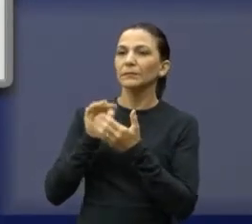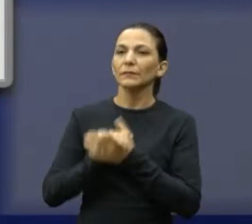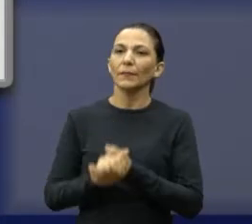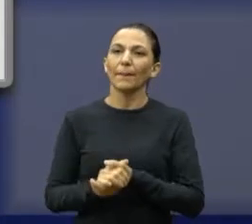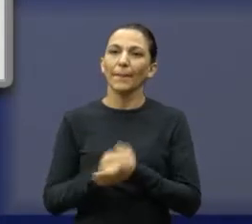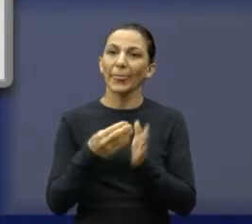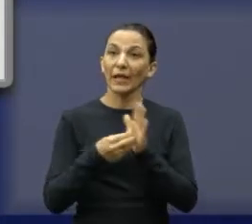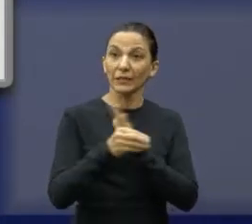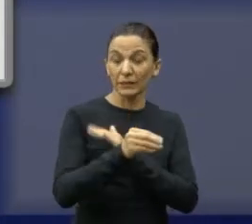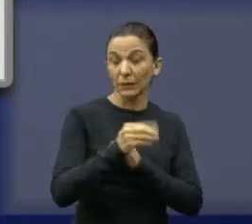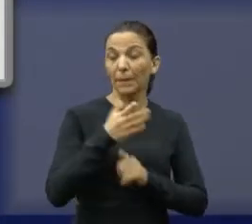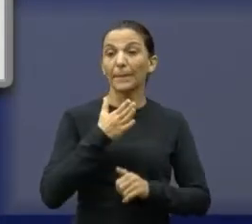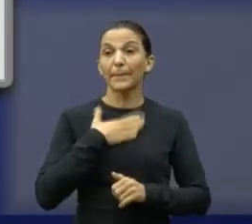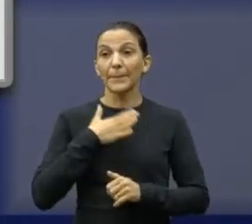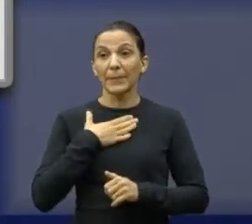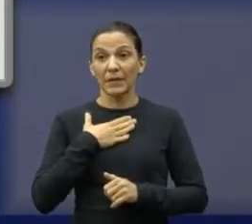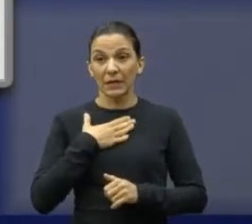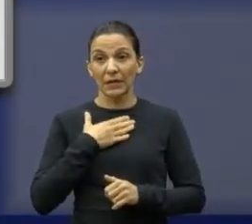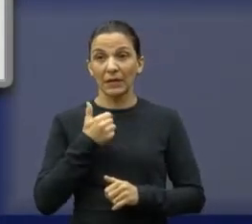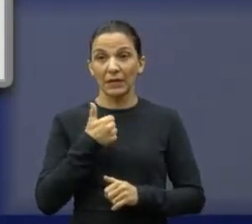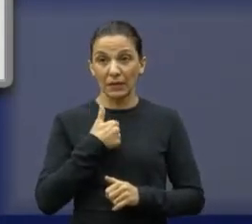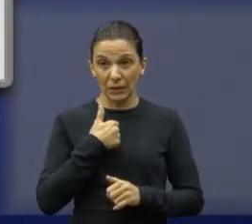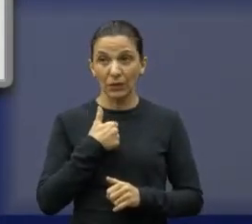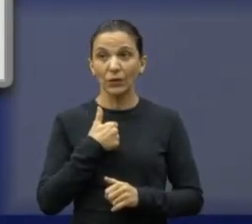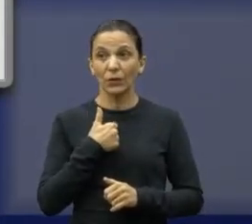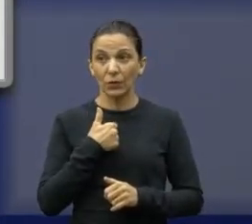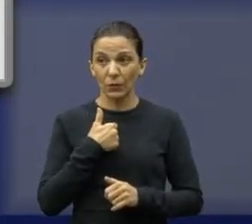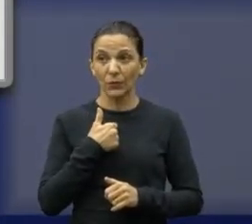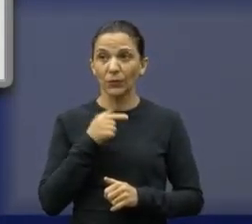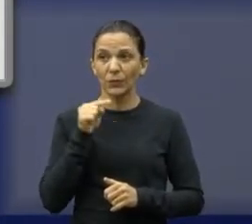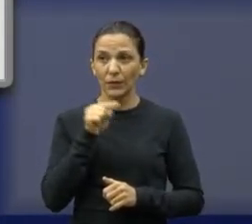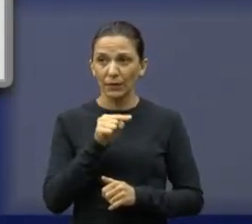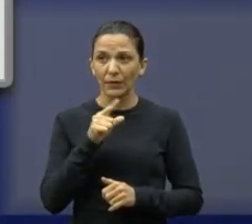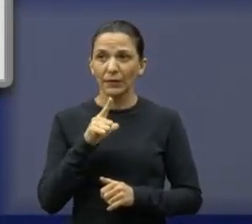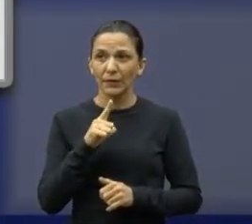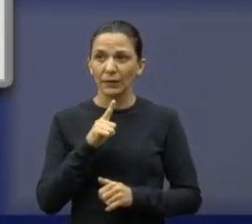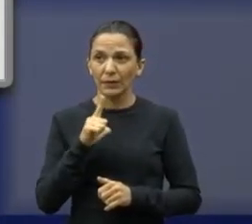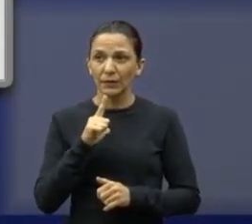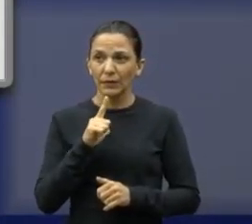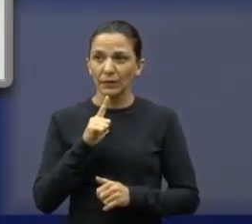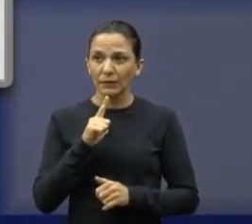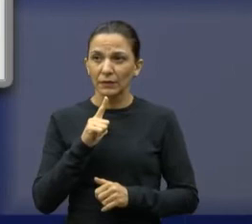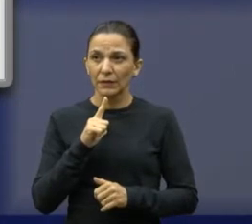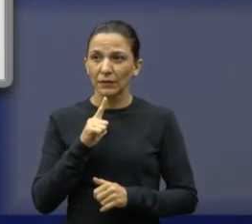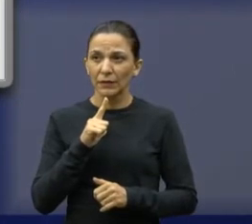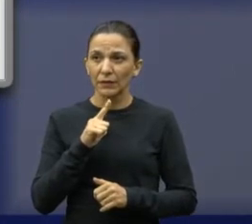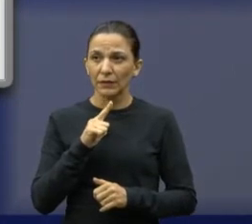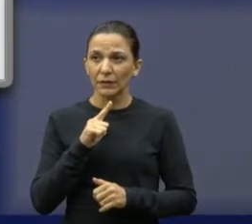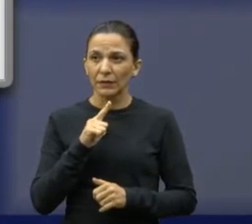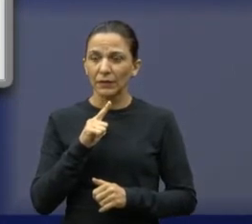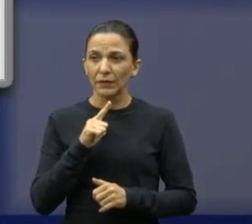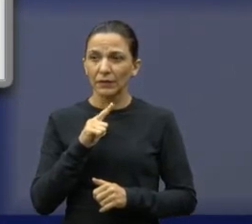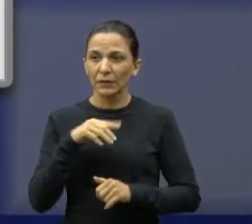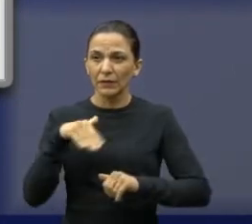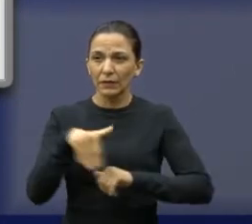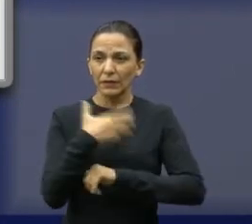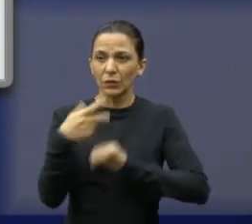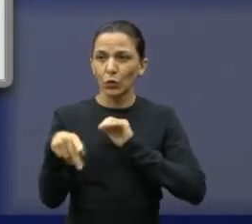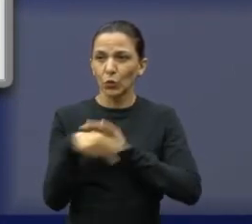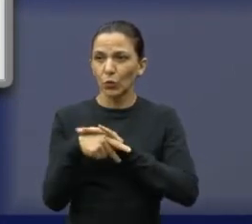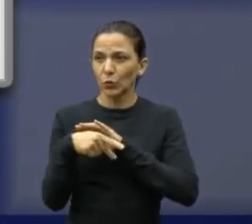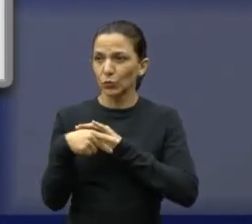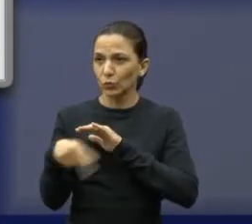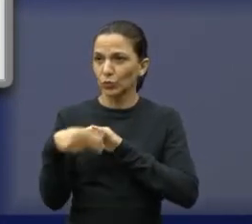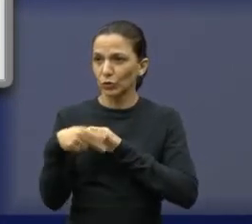uma indicação minha ali, que eu fiz também, é entre a rua Cândido Portinari, Gerson, parece que você fez ali também indicação, não sei se você fez, é